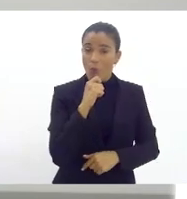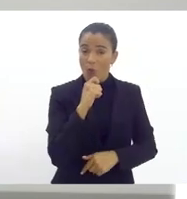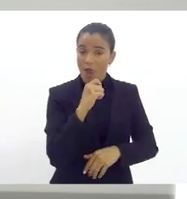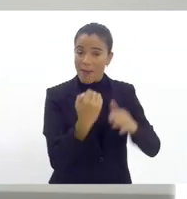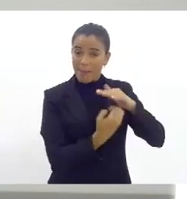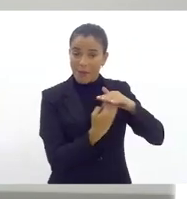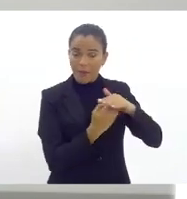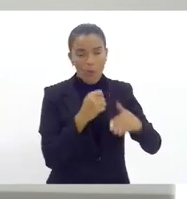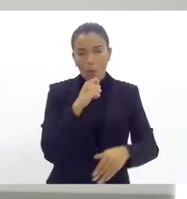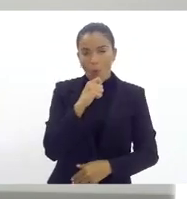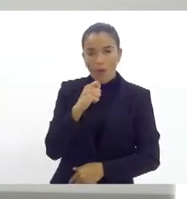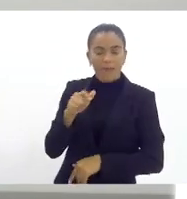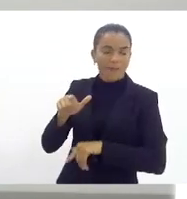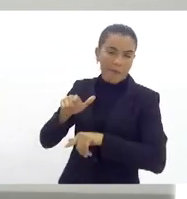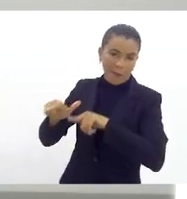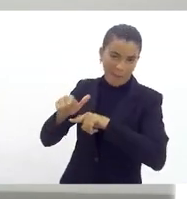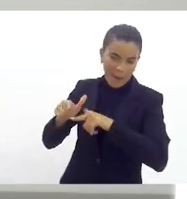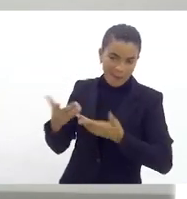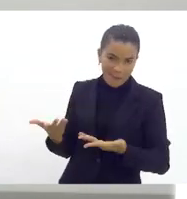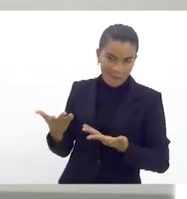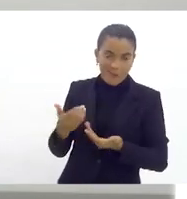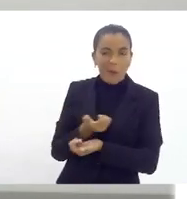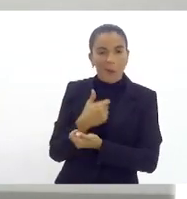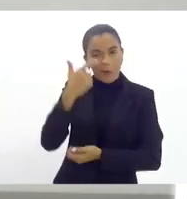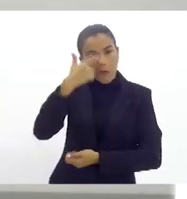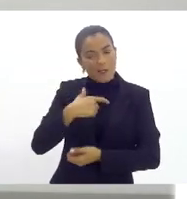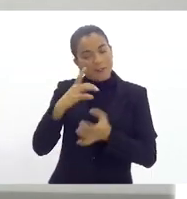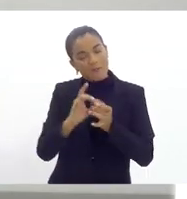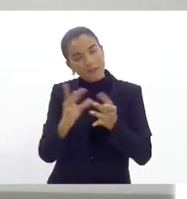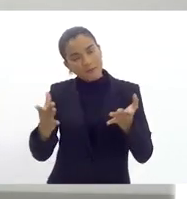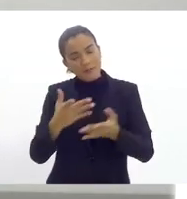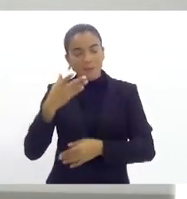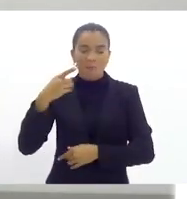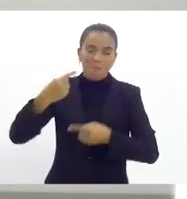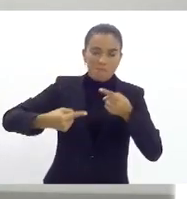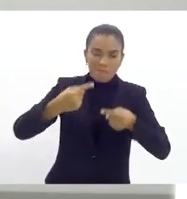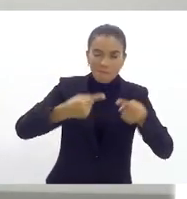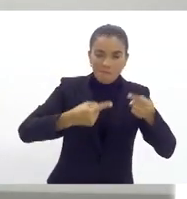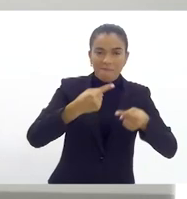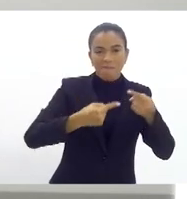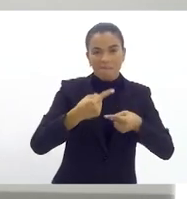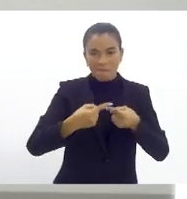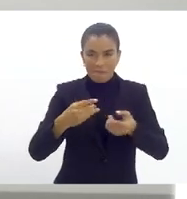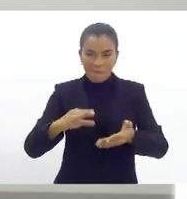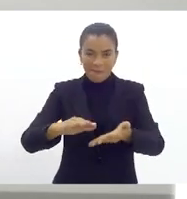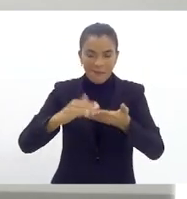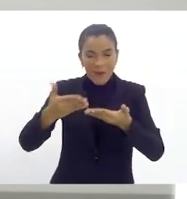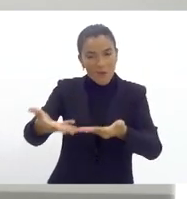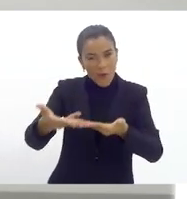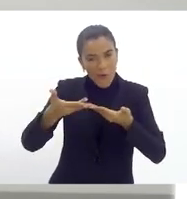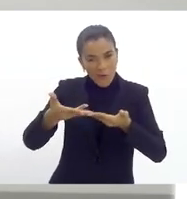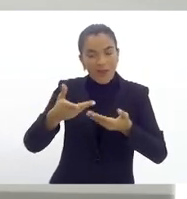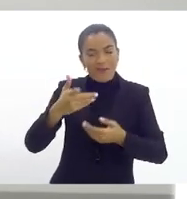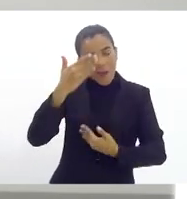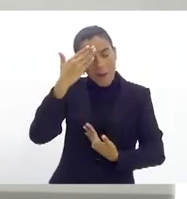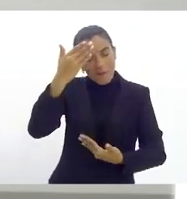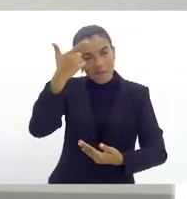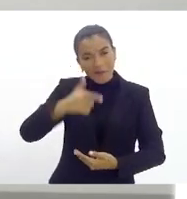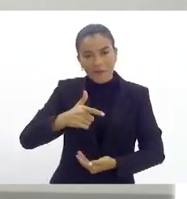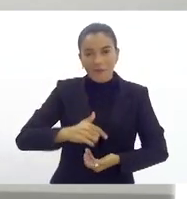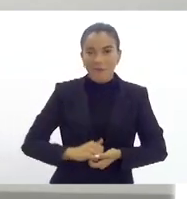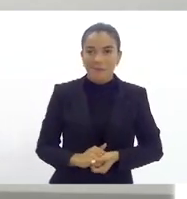mais uma vez a gente tá à disposição de todos os debates que forem nos encaminhado e agradeço novamente